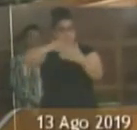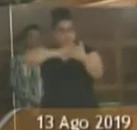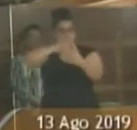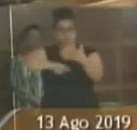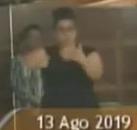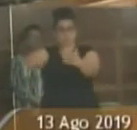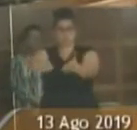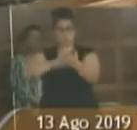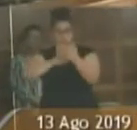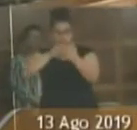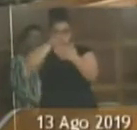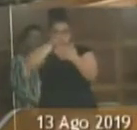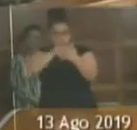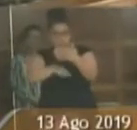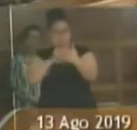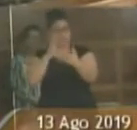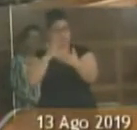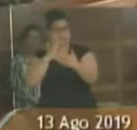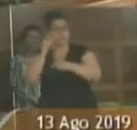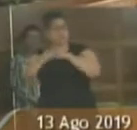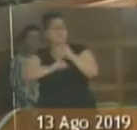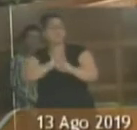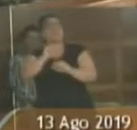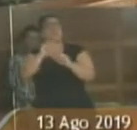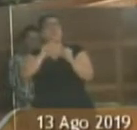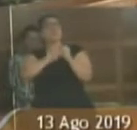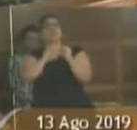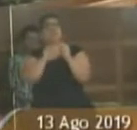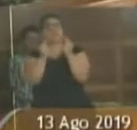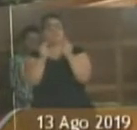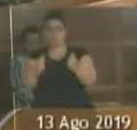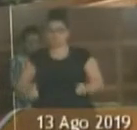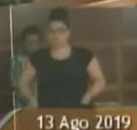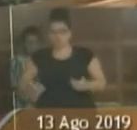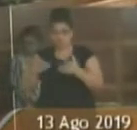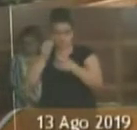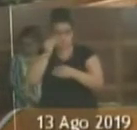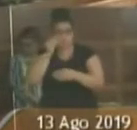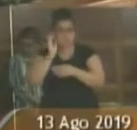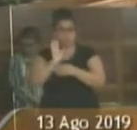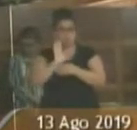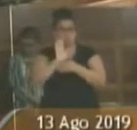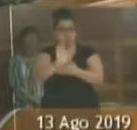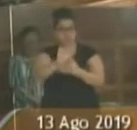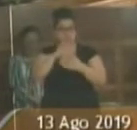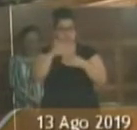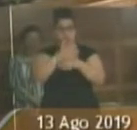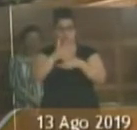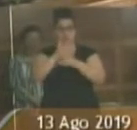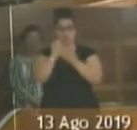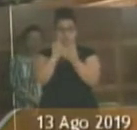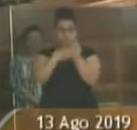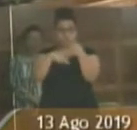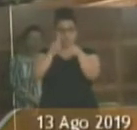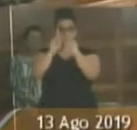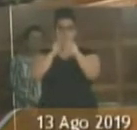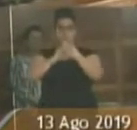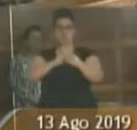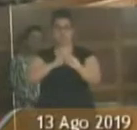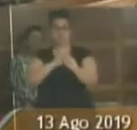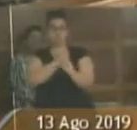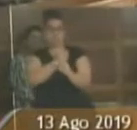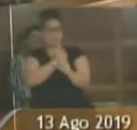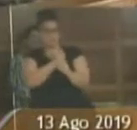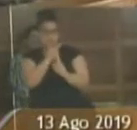14 cabeças pensando para poder ajudar o município a sair dessa realidade que nós nos encontramos hoje. Que os números não mentem.